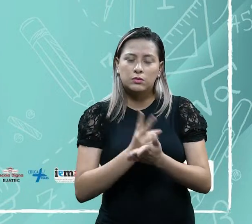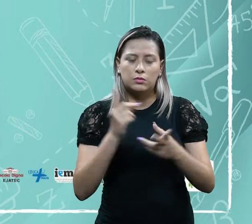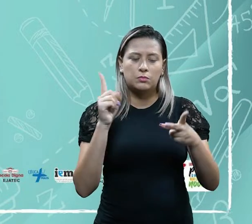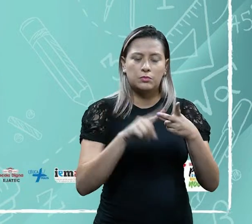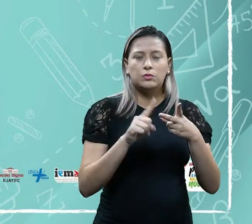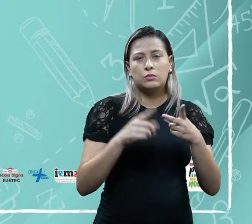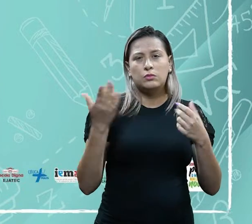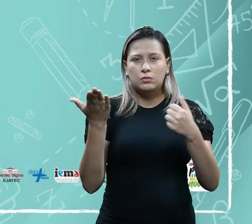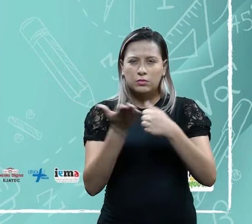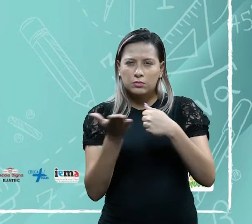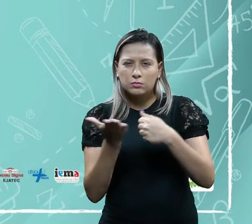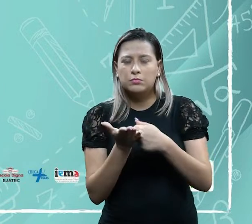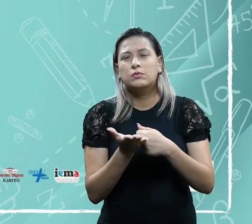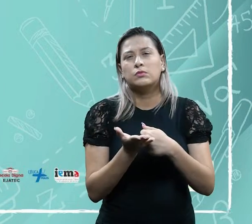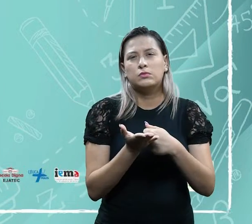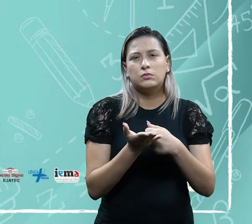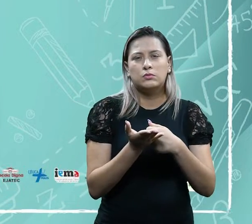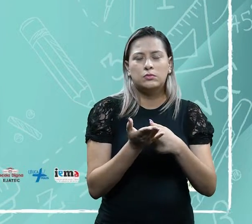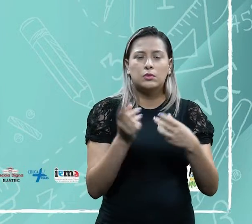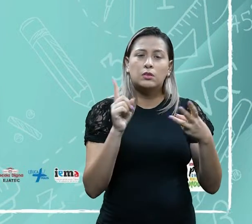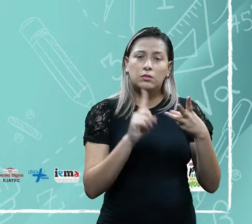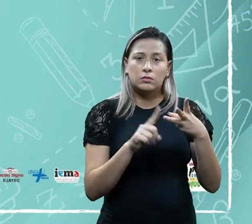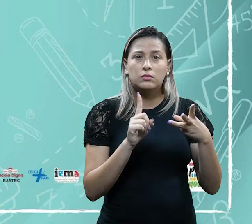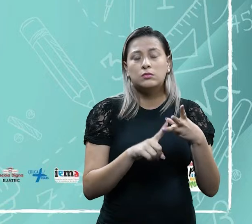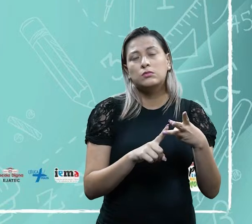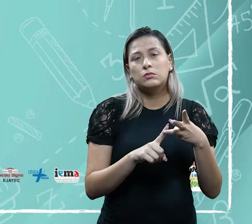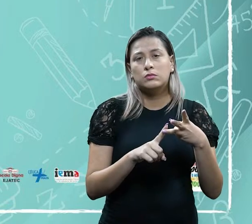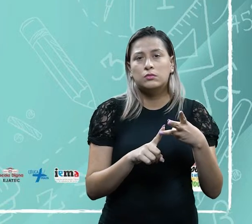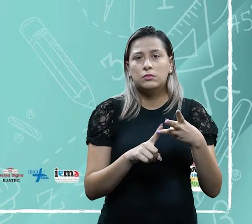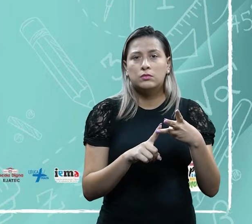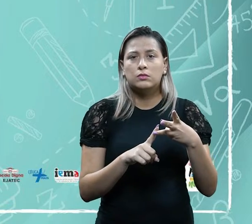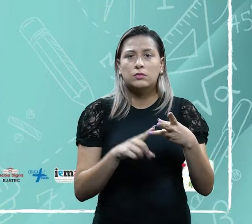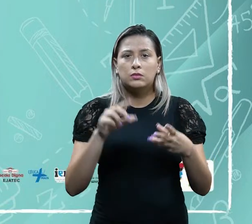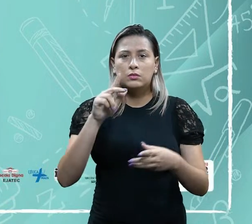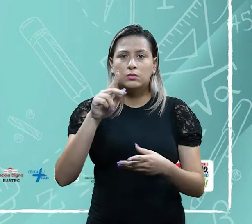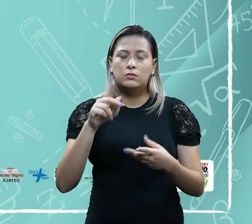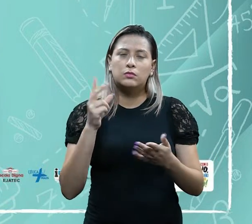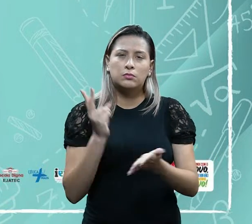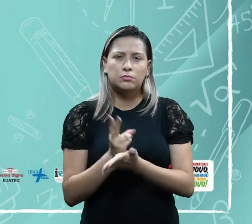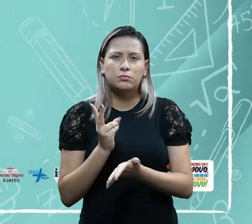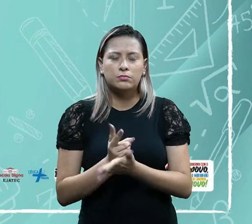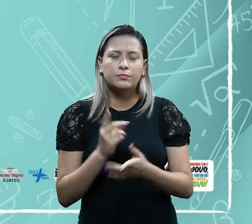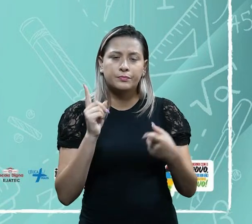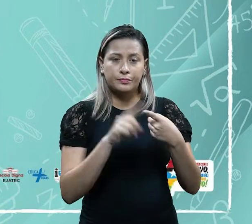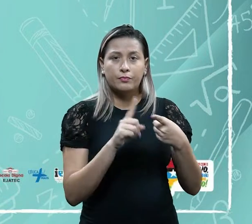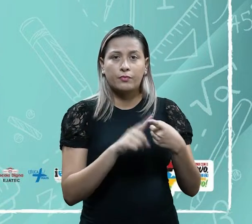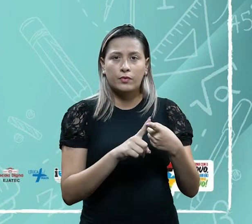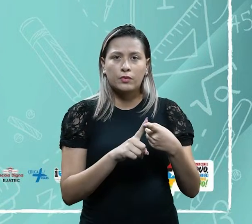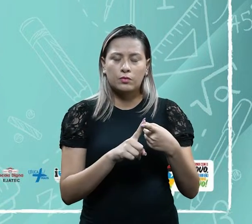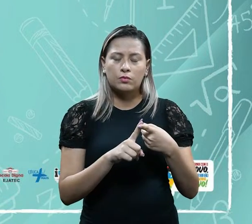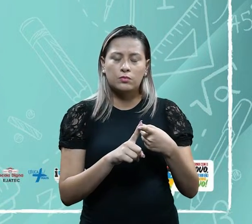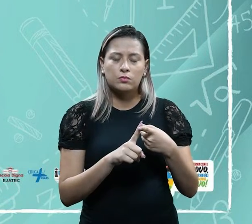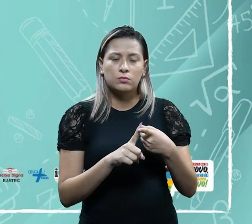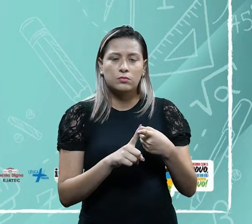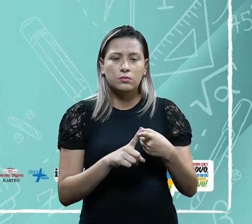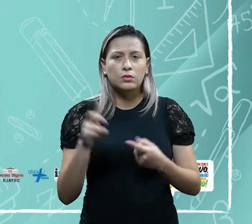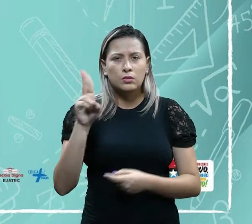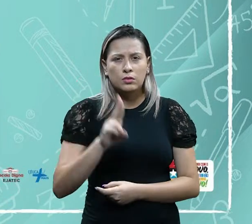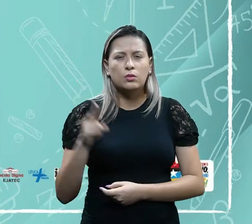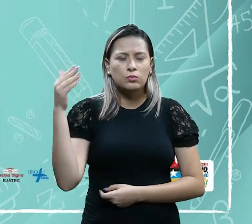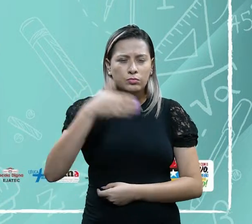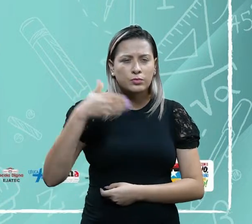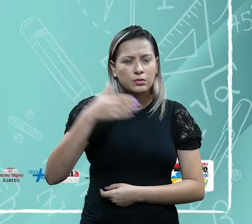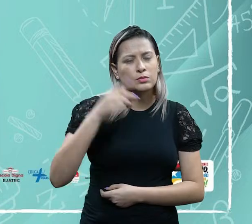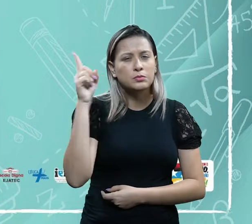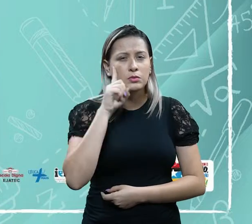e arquivos permanentes. Os arquivos correntes são aqueles que eu faço uma consulta mais frequente, né? Eu utilizo aqueles